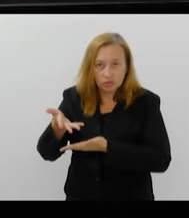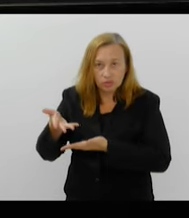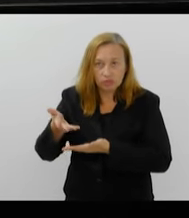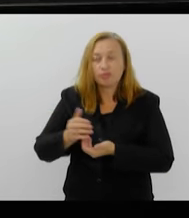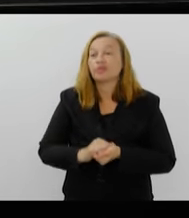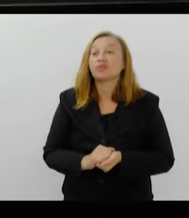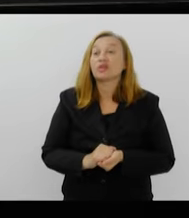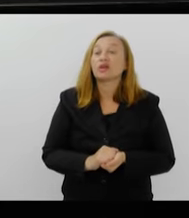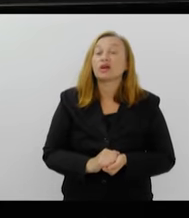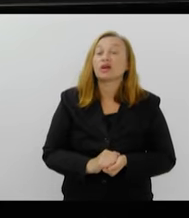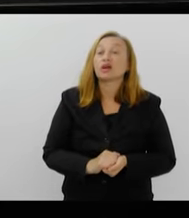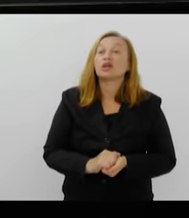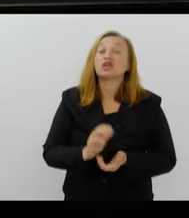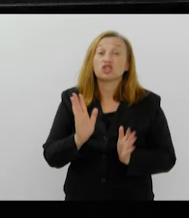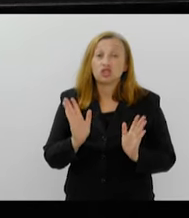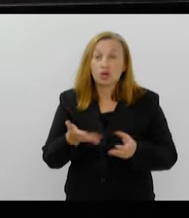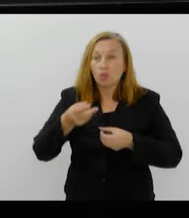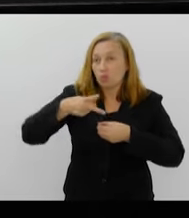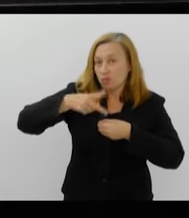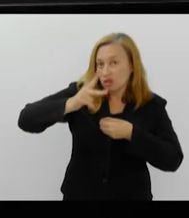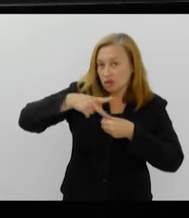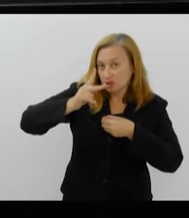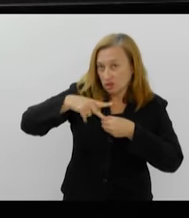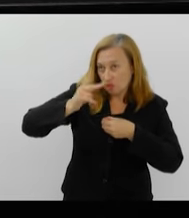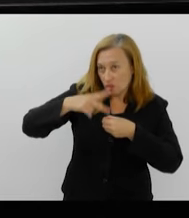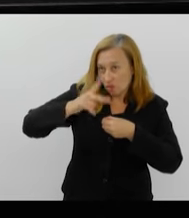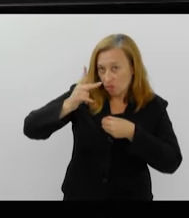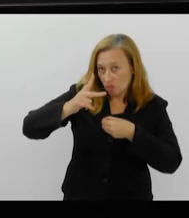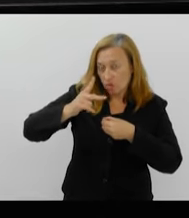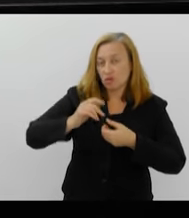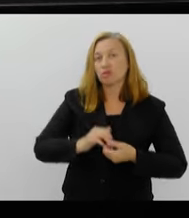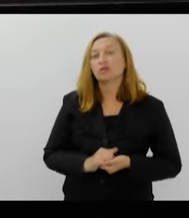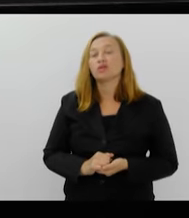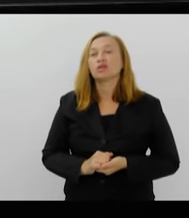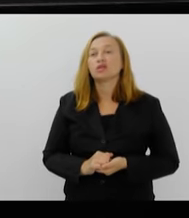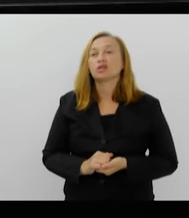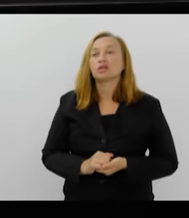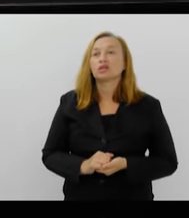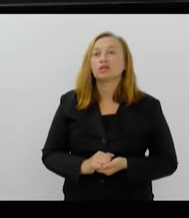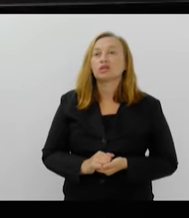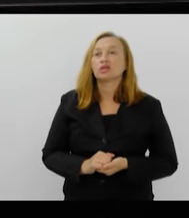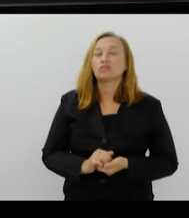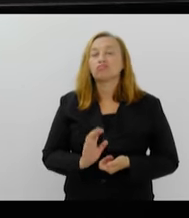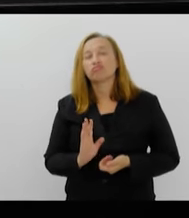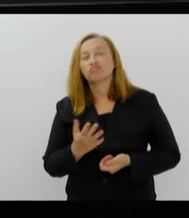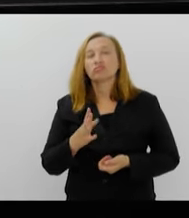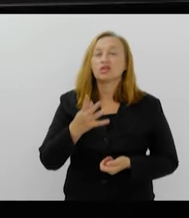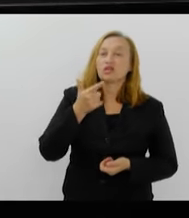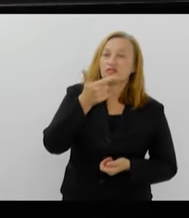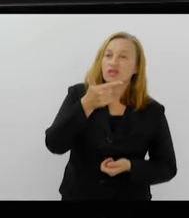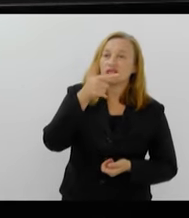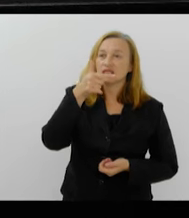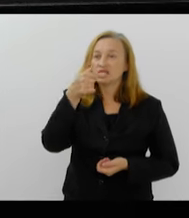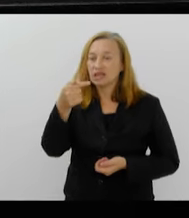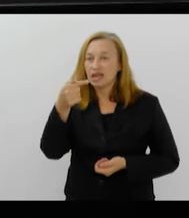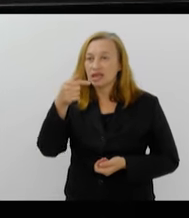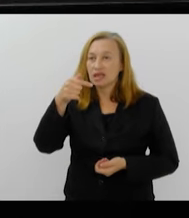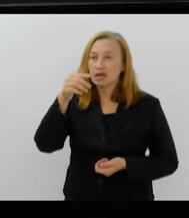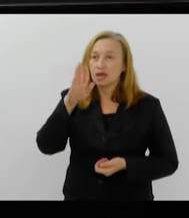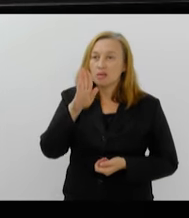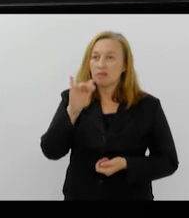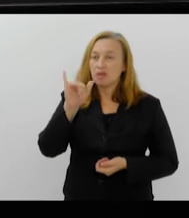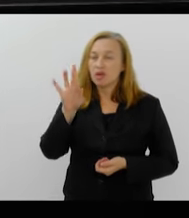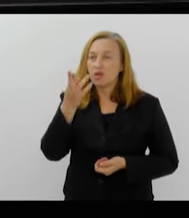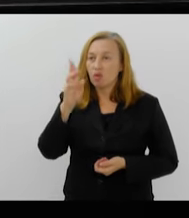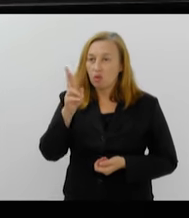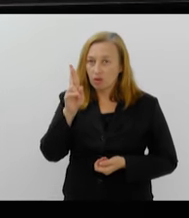A receita dos royalties e participação especial foi estimada em aproximadamente 27 bilhões,